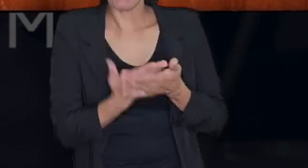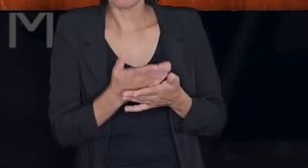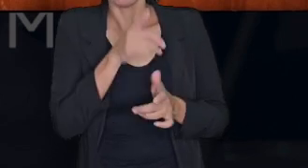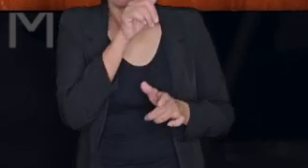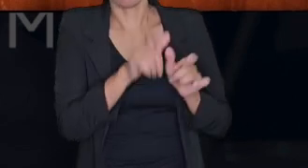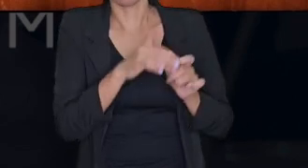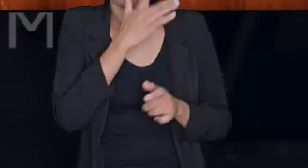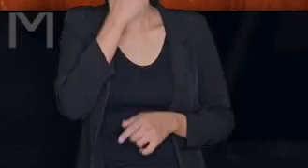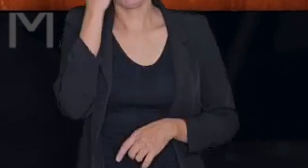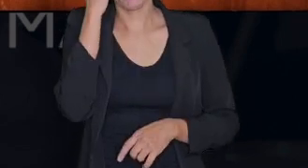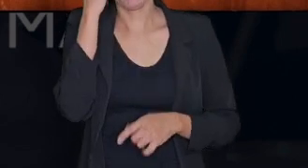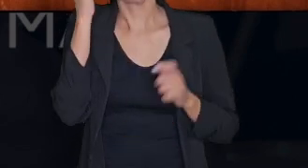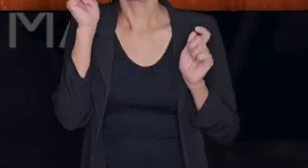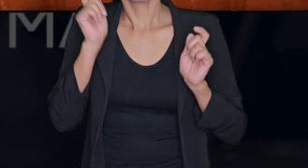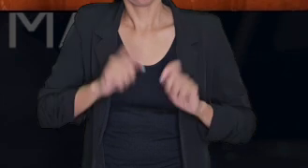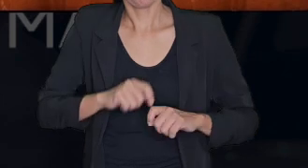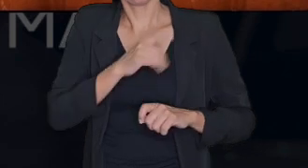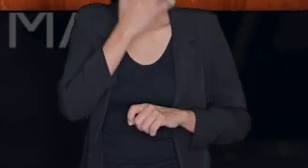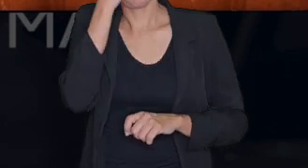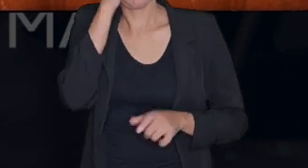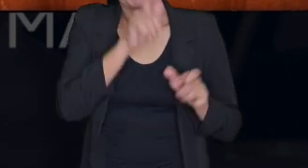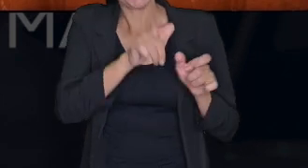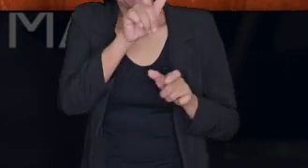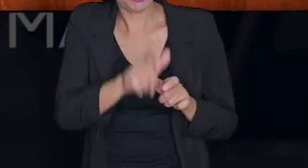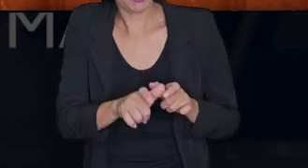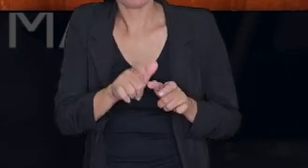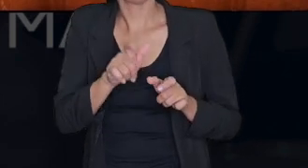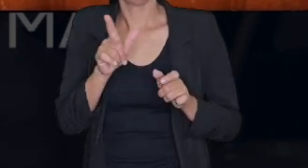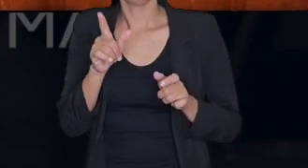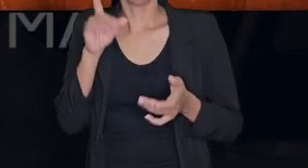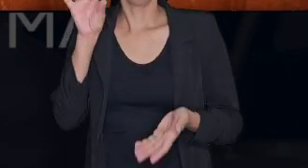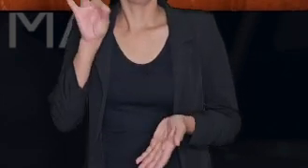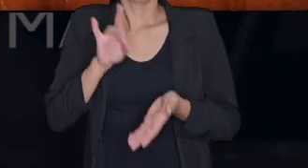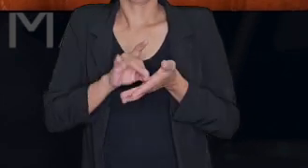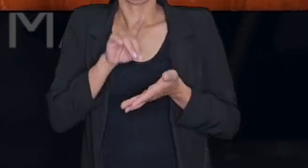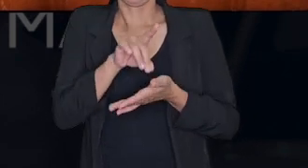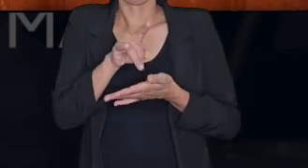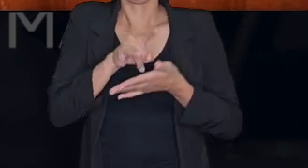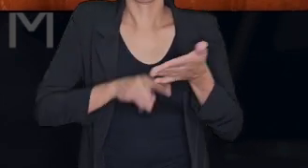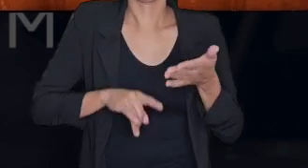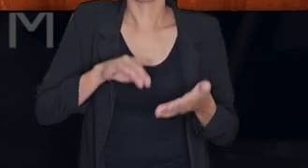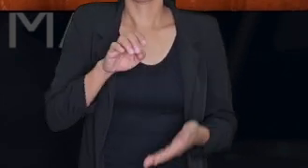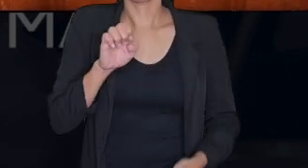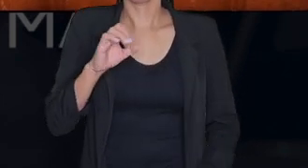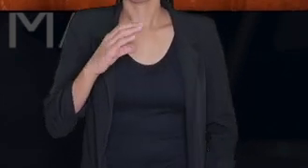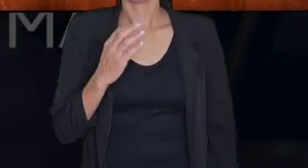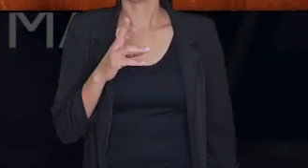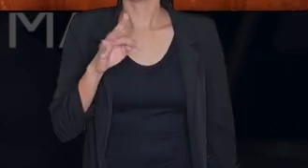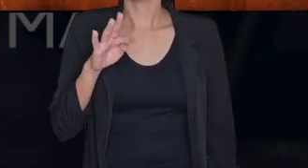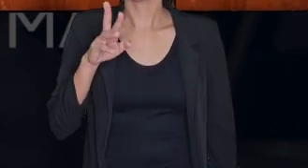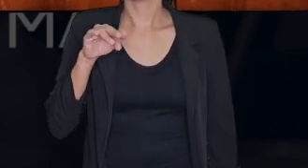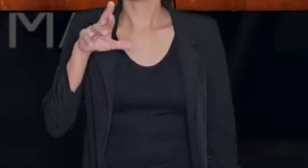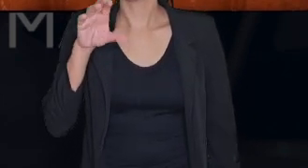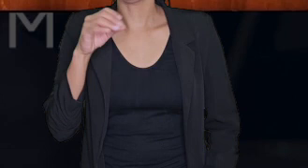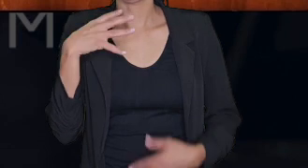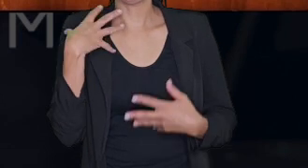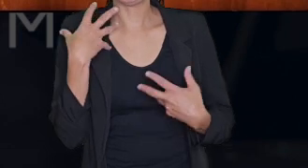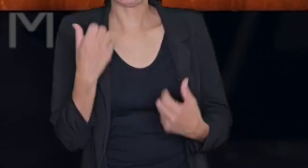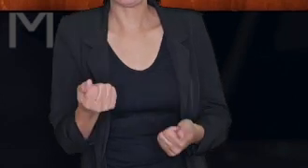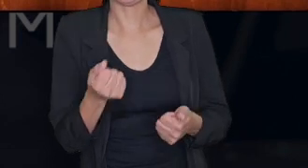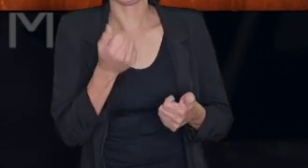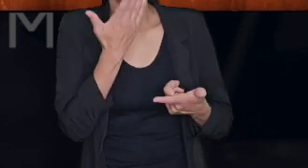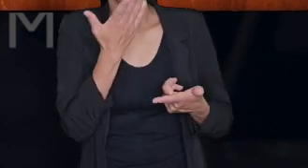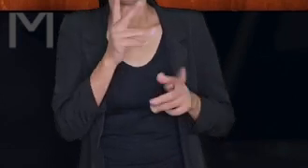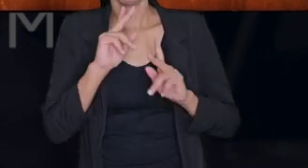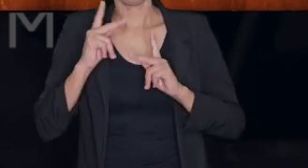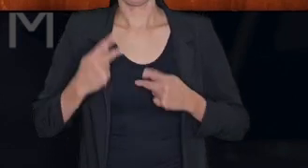escancara que temos que confiar mais nas pessoas e está dizendo que podem os herdeiros formalizarem uma